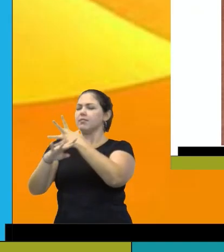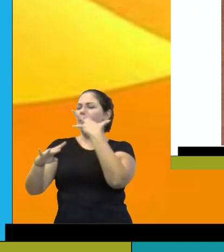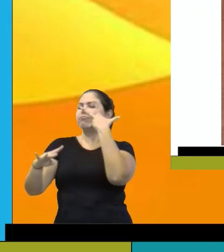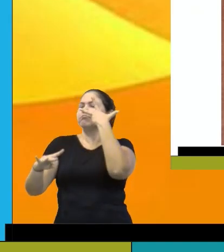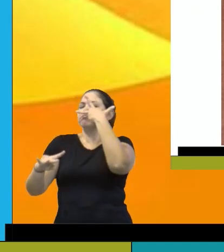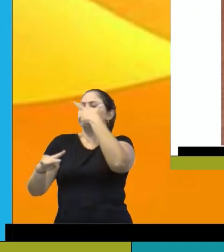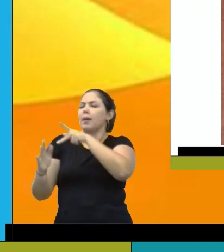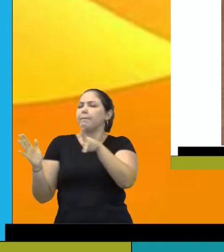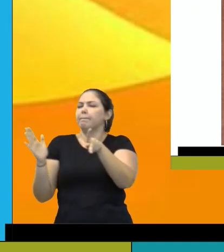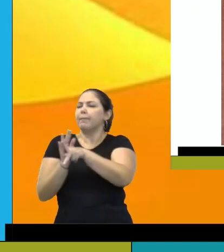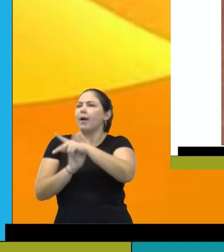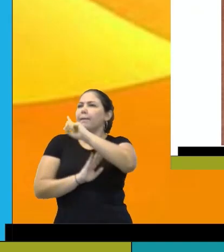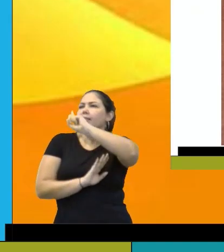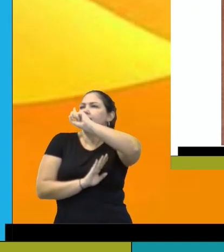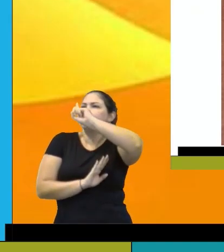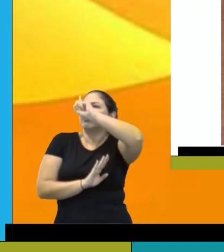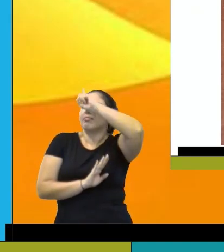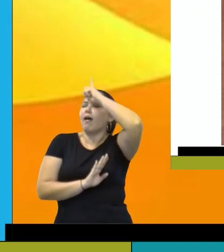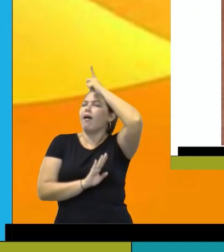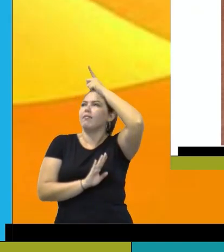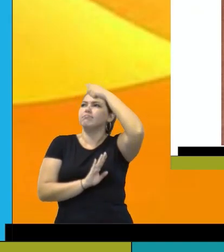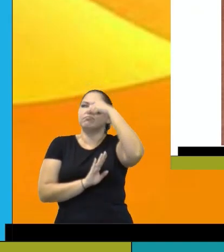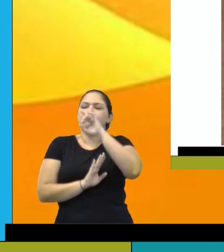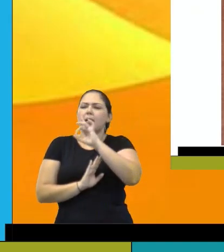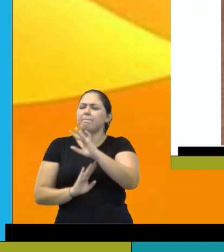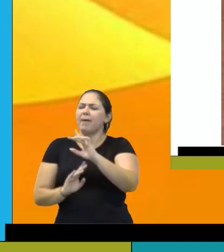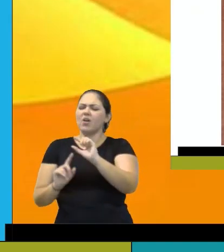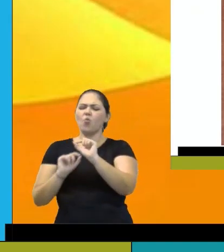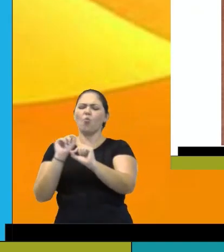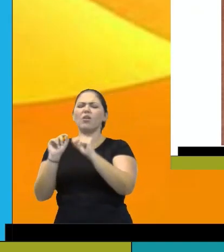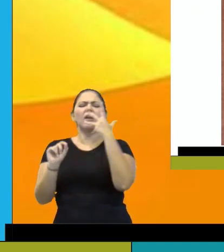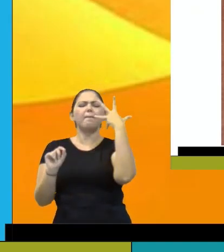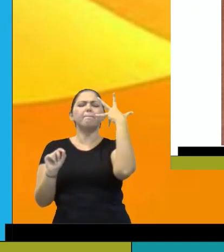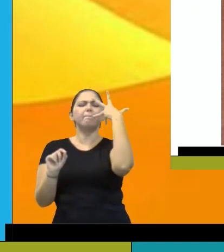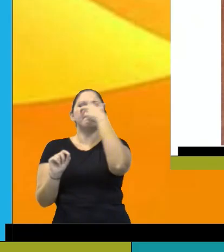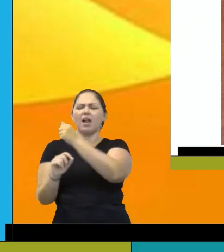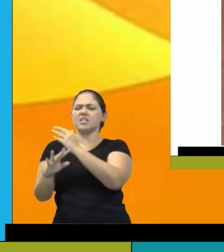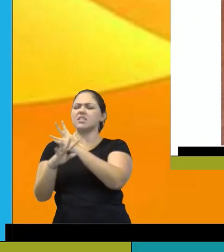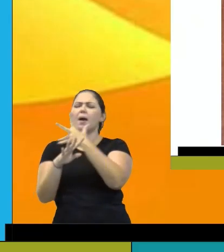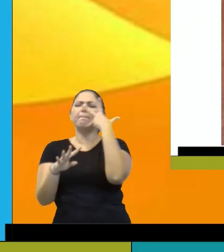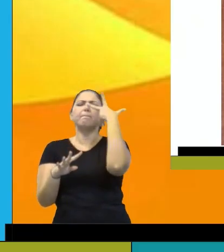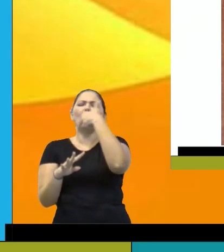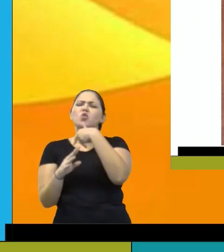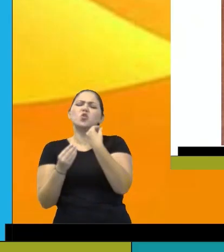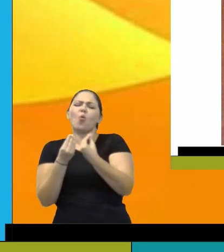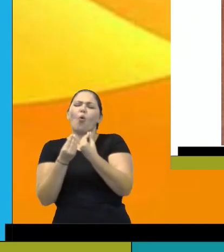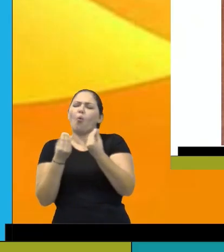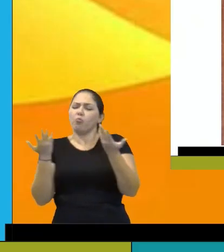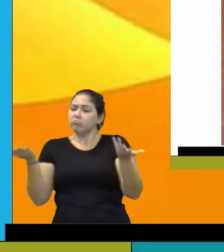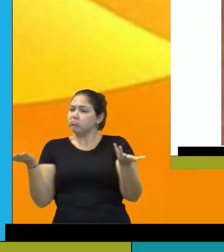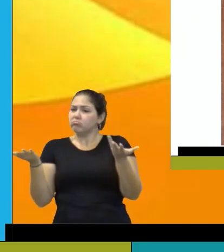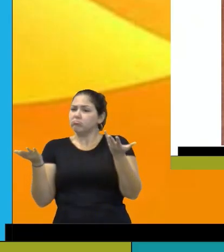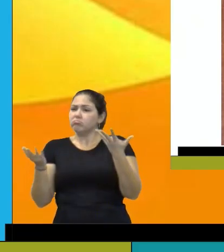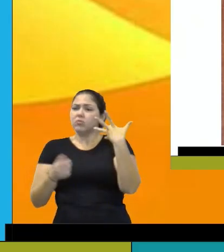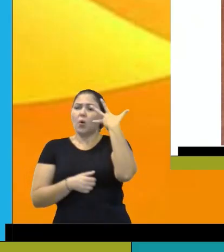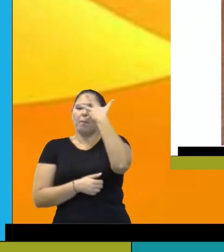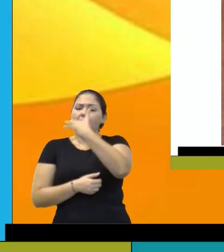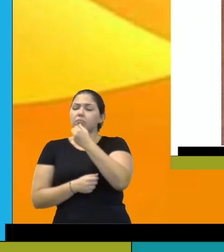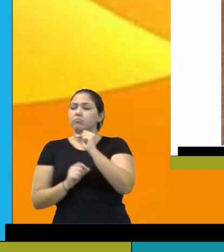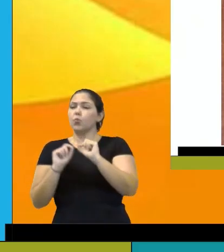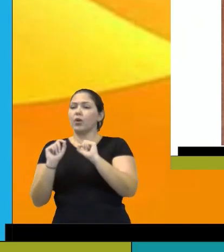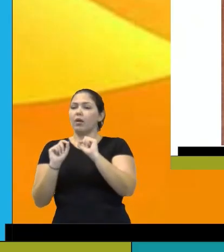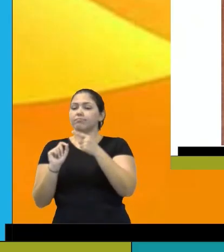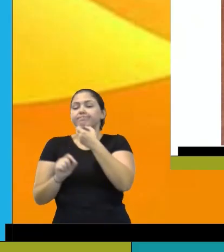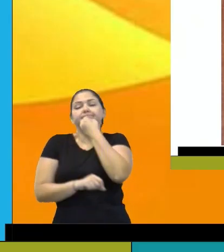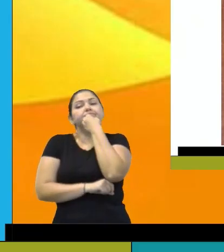Platão, eu estou me referindo à cidade bela. Mas o que seria belo para Platão? Belo para Platão é aquilo que é bom,